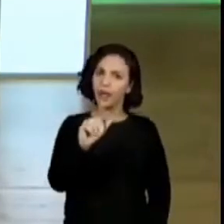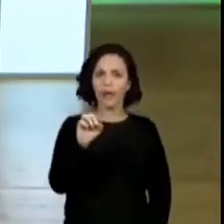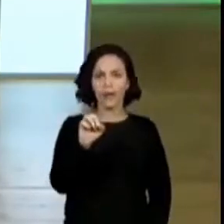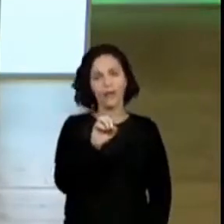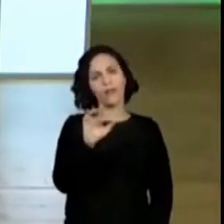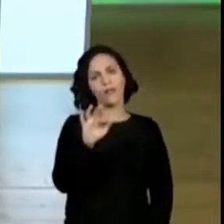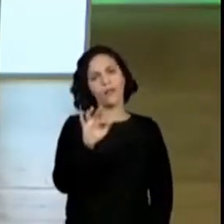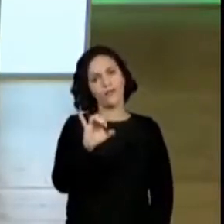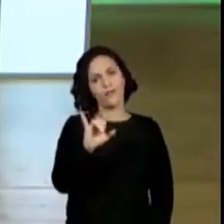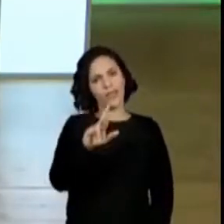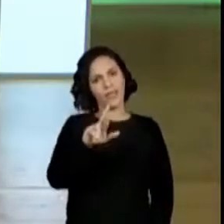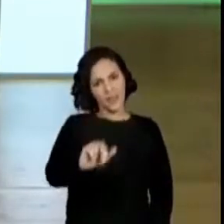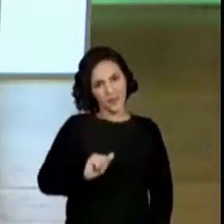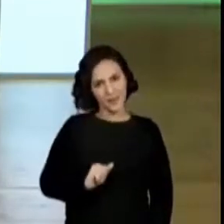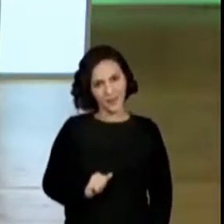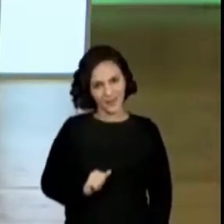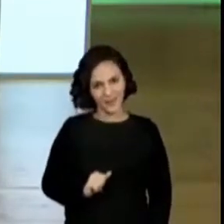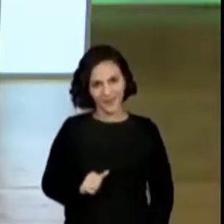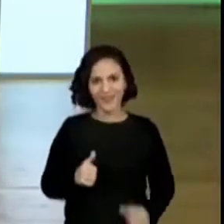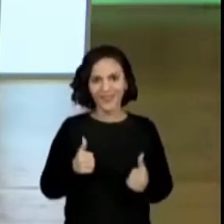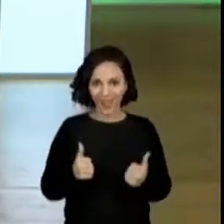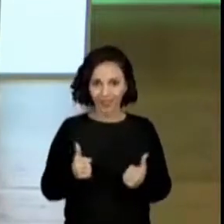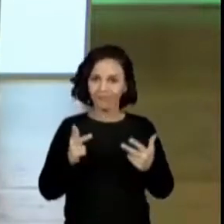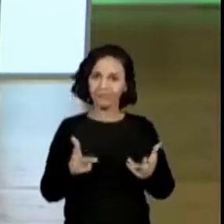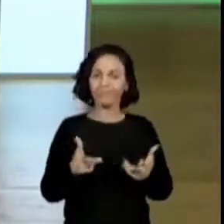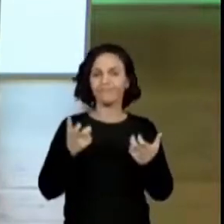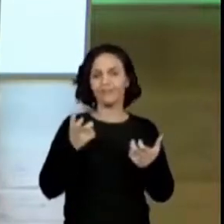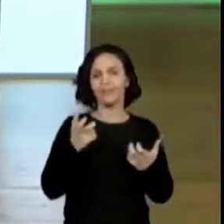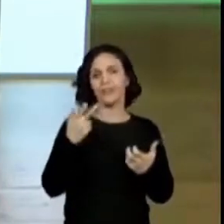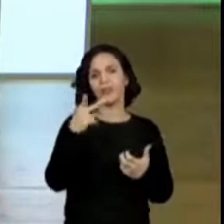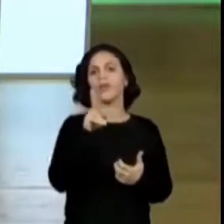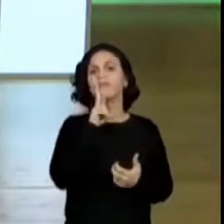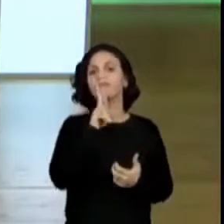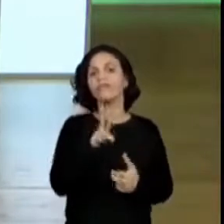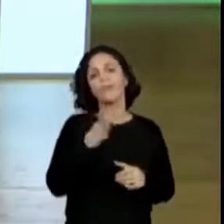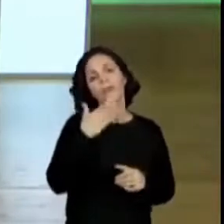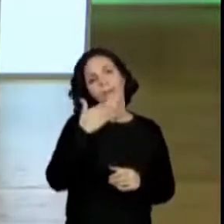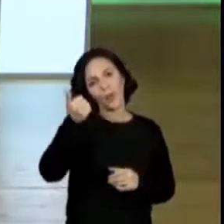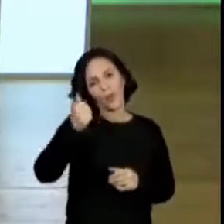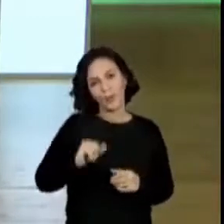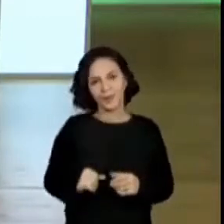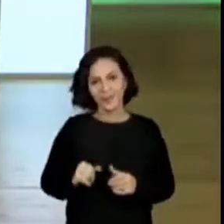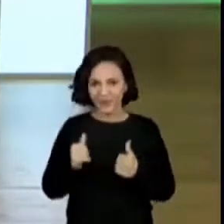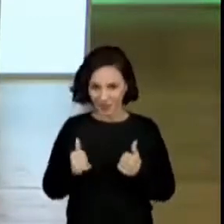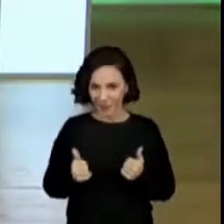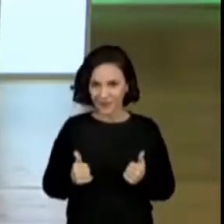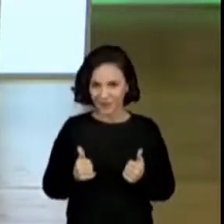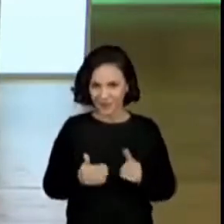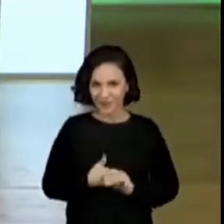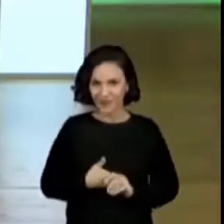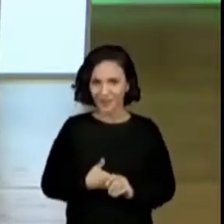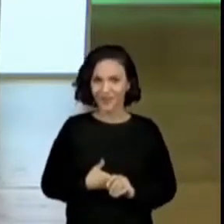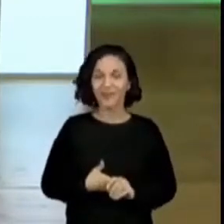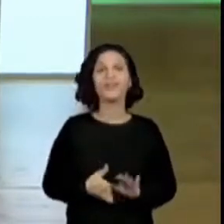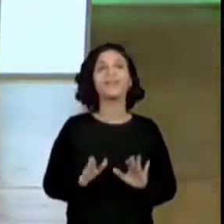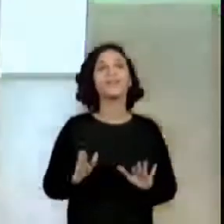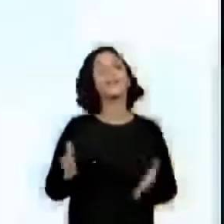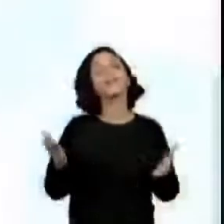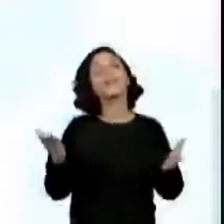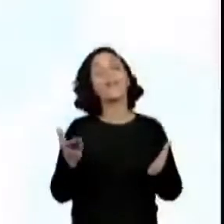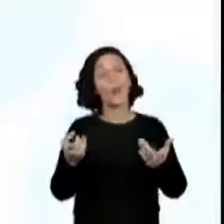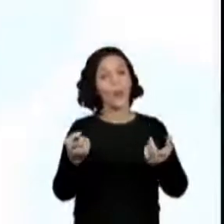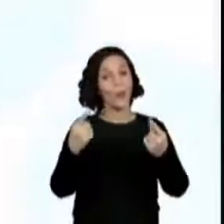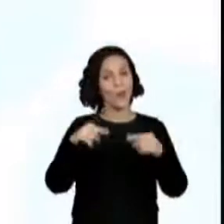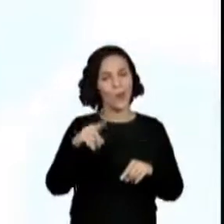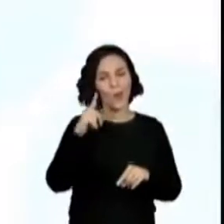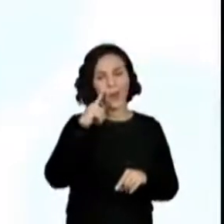escreva corretinho para ficar mais fácil da gente identificar sua resposta, não é? Agora a gente tem, ó, escreva